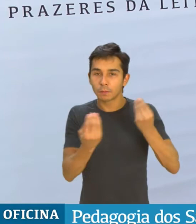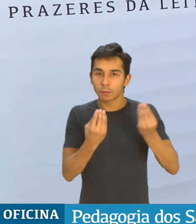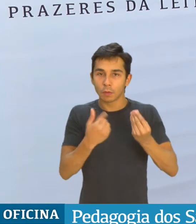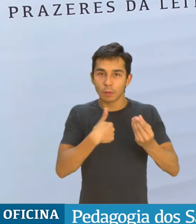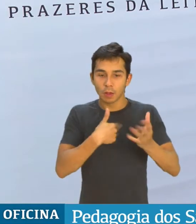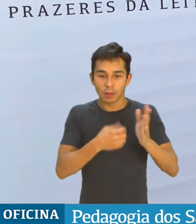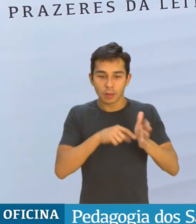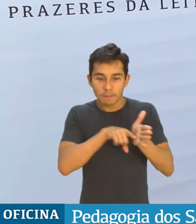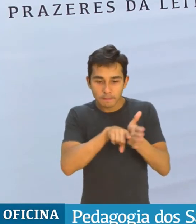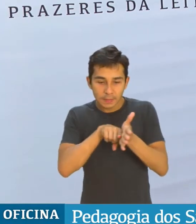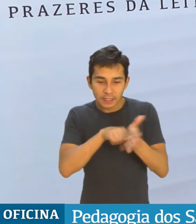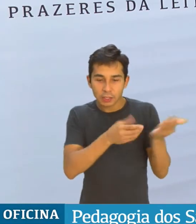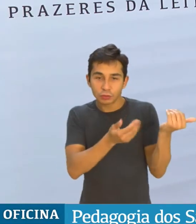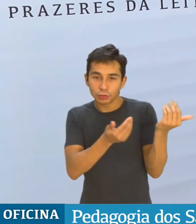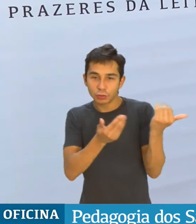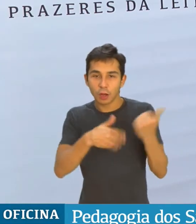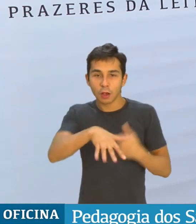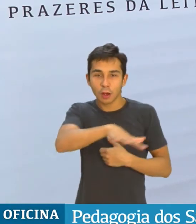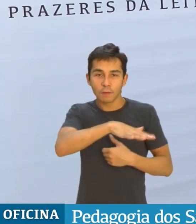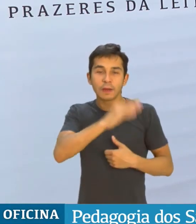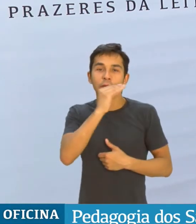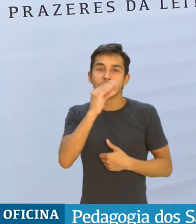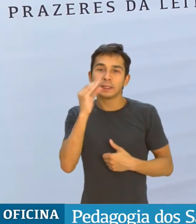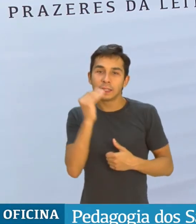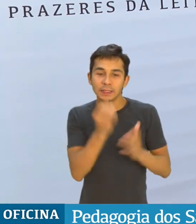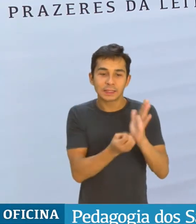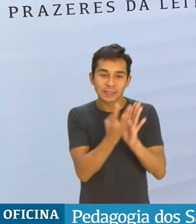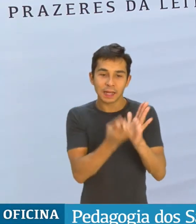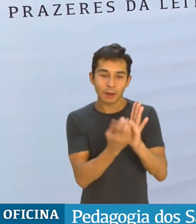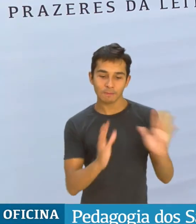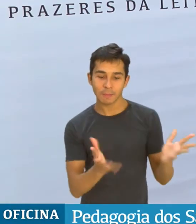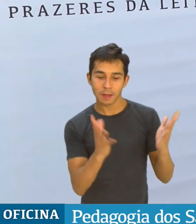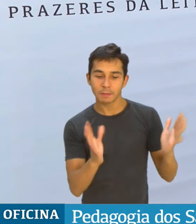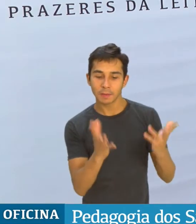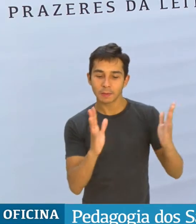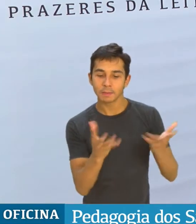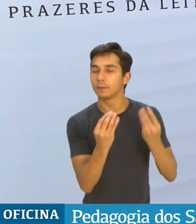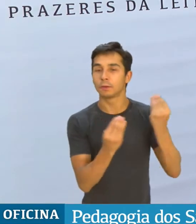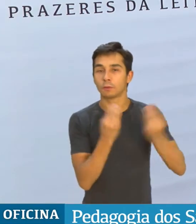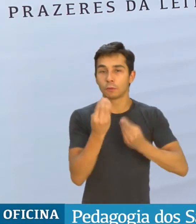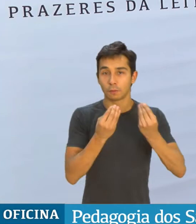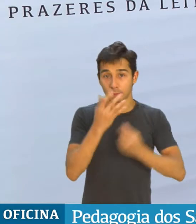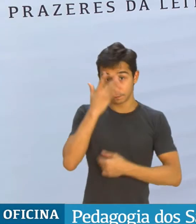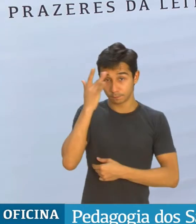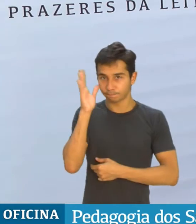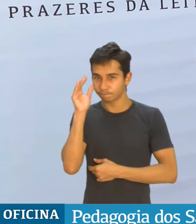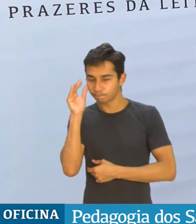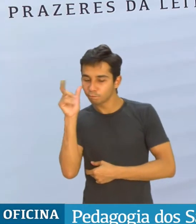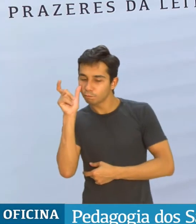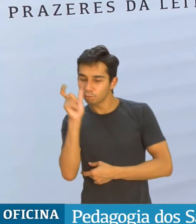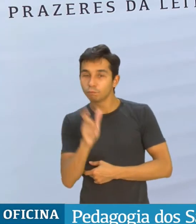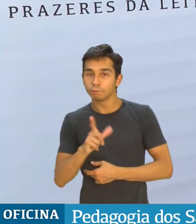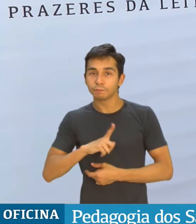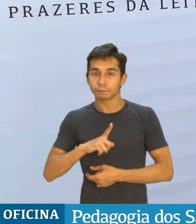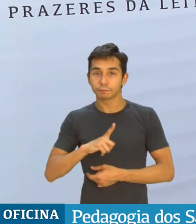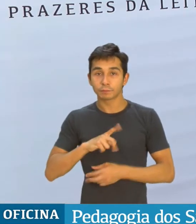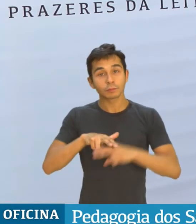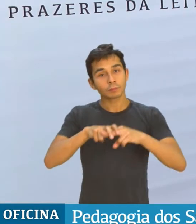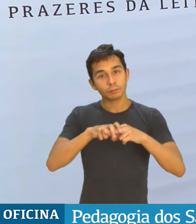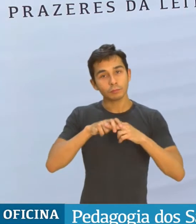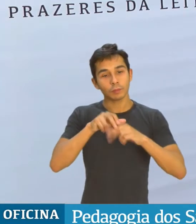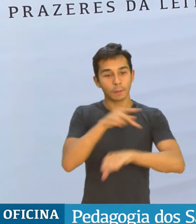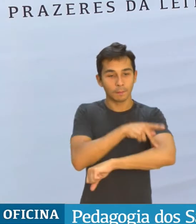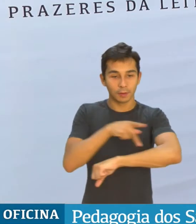desenvolver esse trabalho com um jovem, com um adolescente. Mas uma coisa que eu acho que é muito importante é, antes de fazer um livro